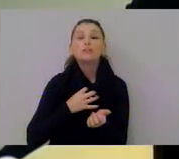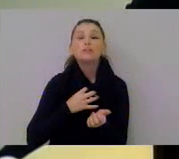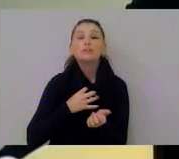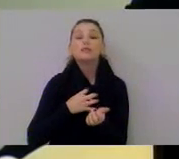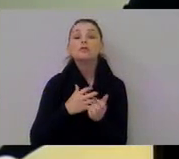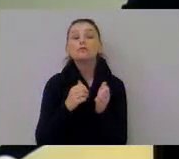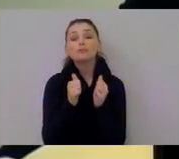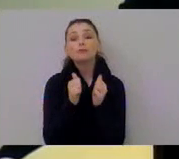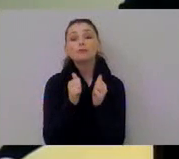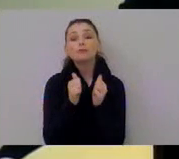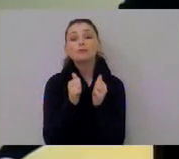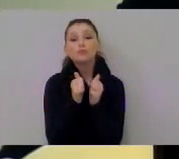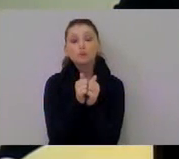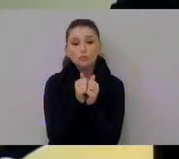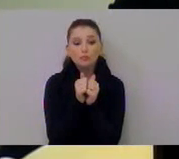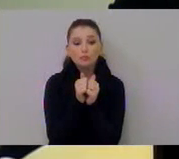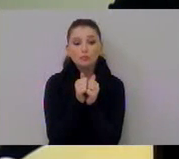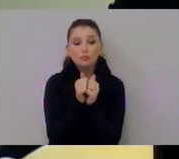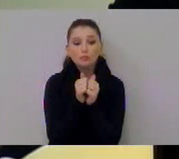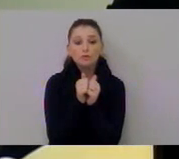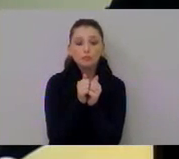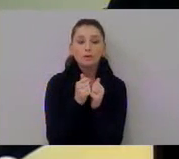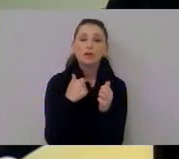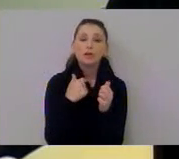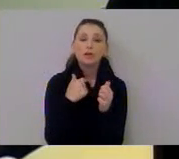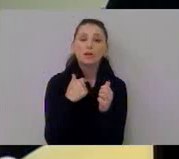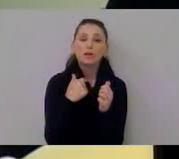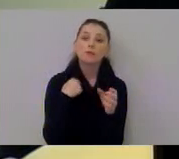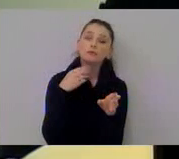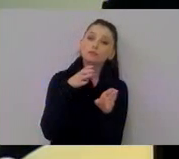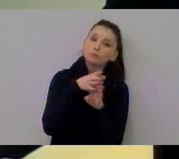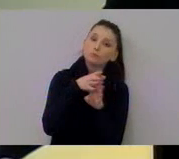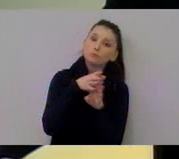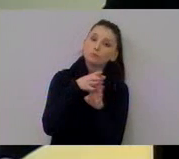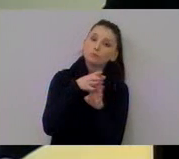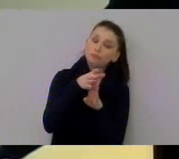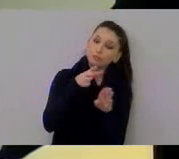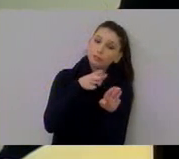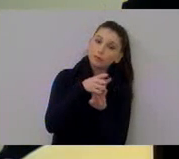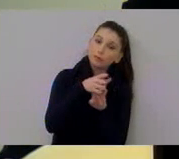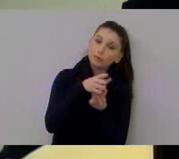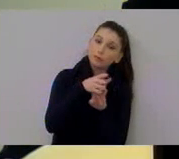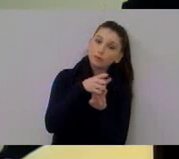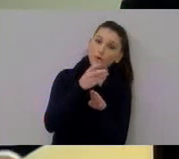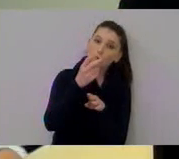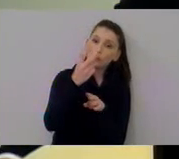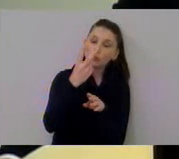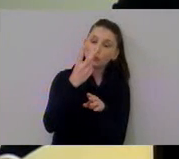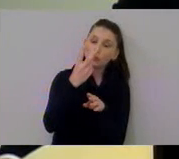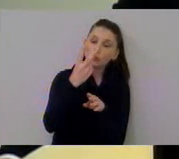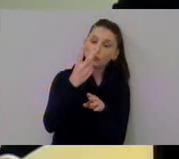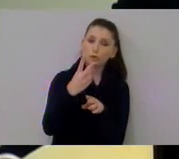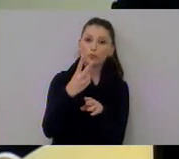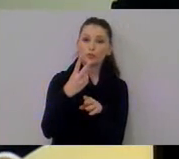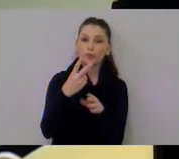por duas vezes, a campanha para governador